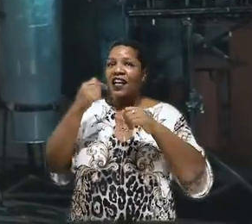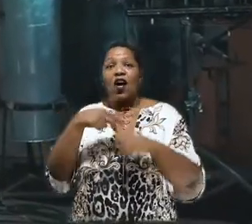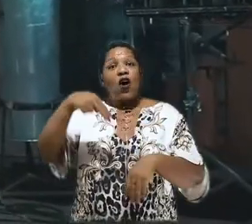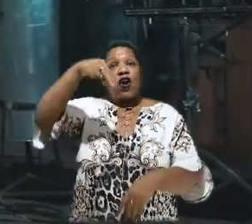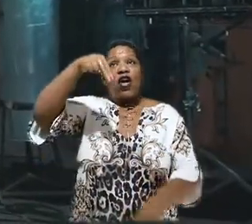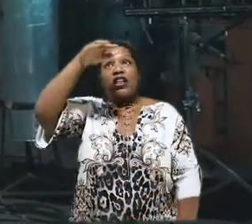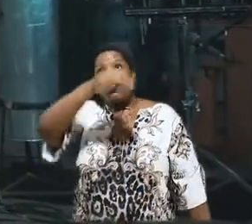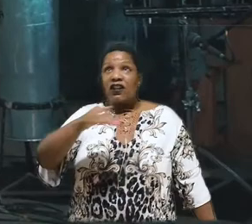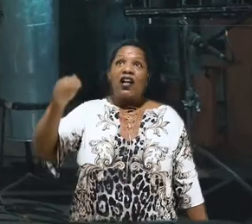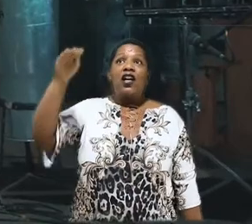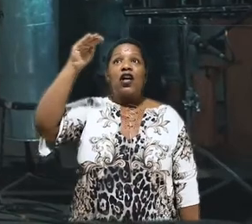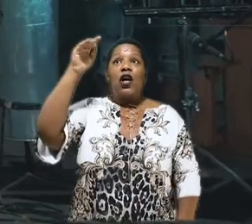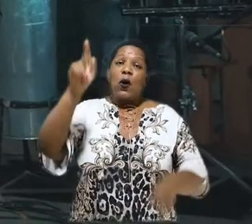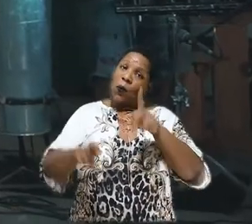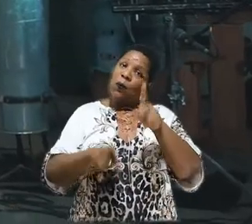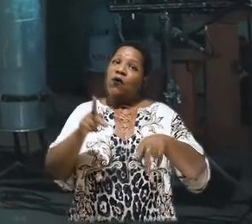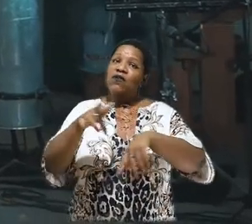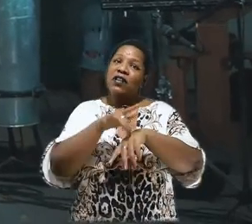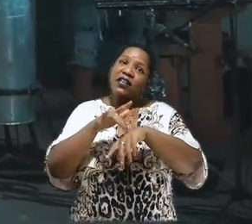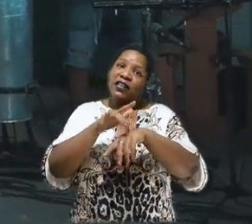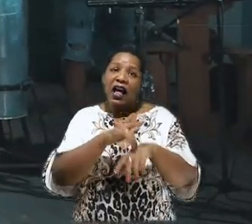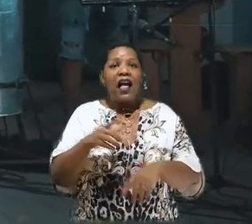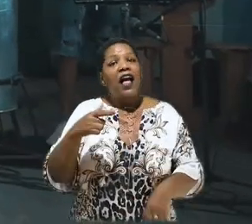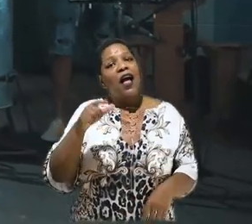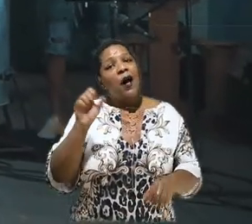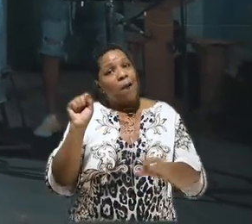o povo tá dançando